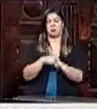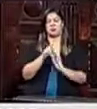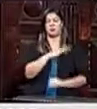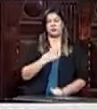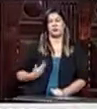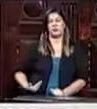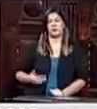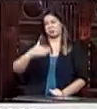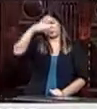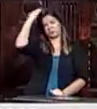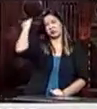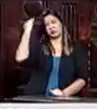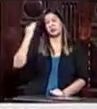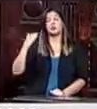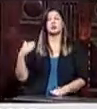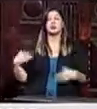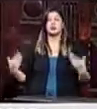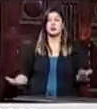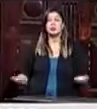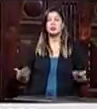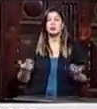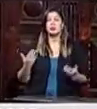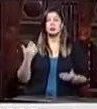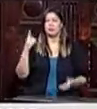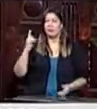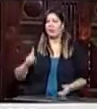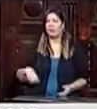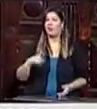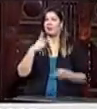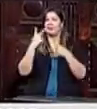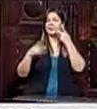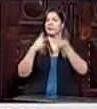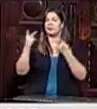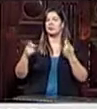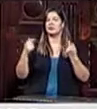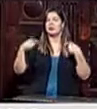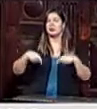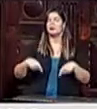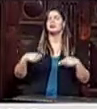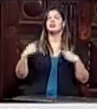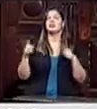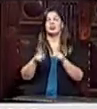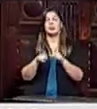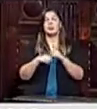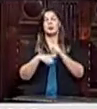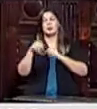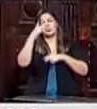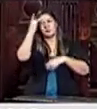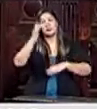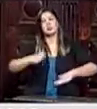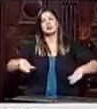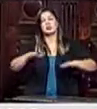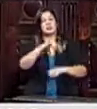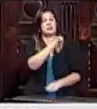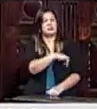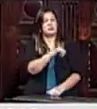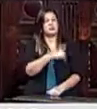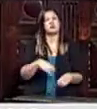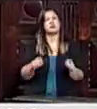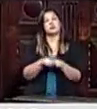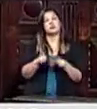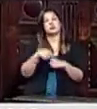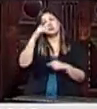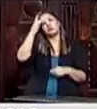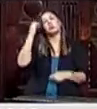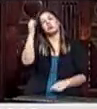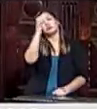golpista Temer. Então, essa questão tem que ser falada com o povo do Rio de Janeiro e com o povo brasileiro.